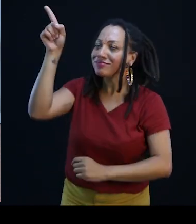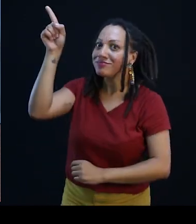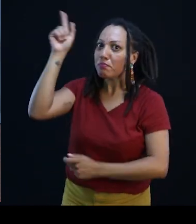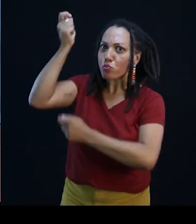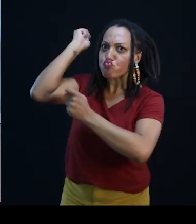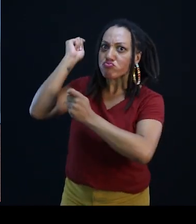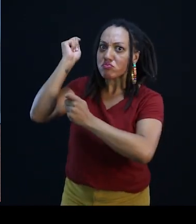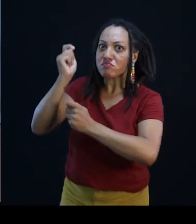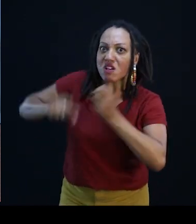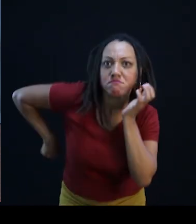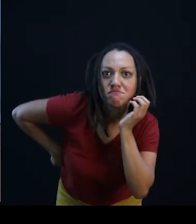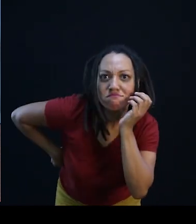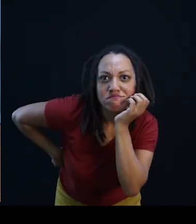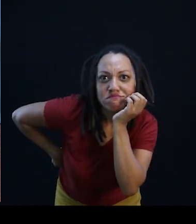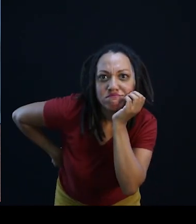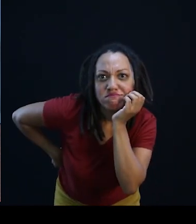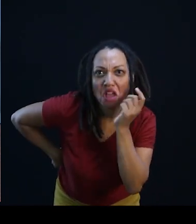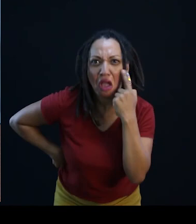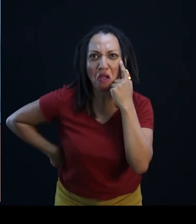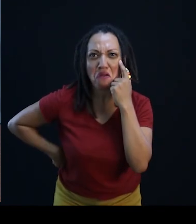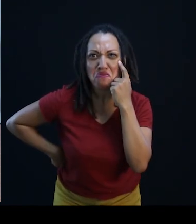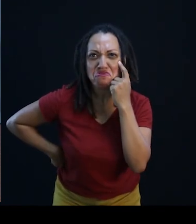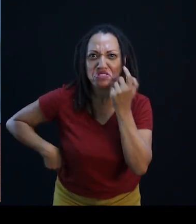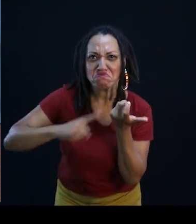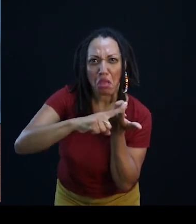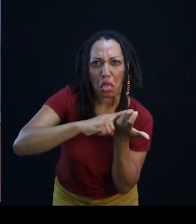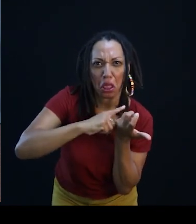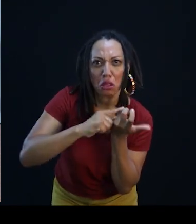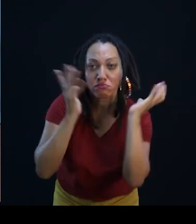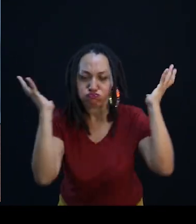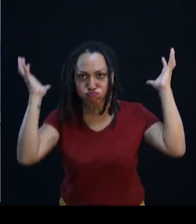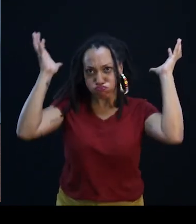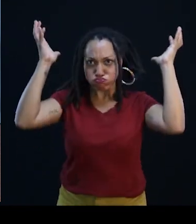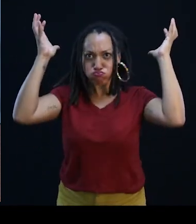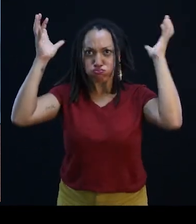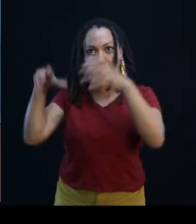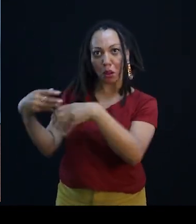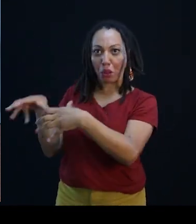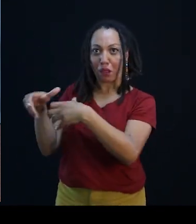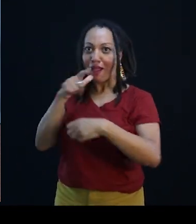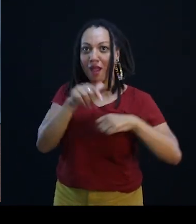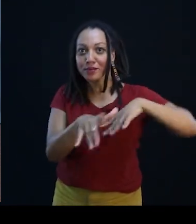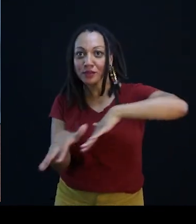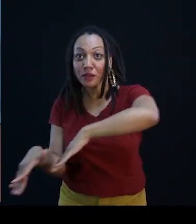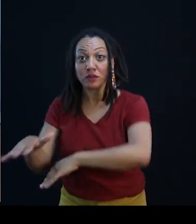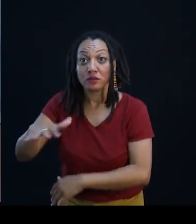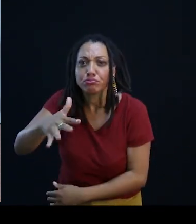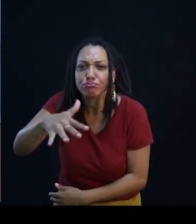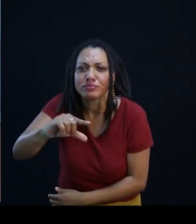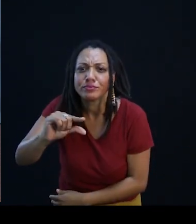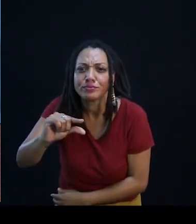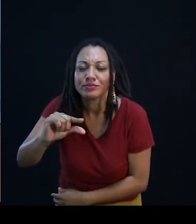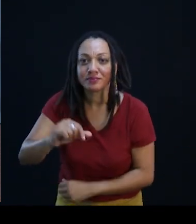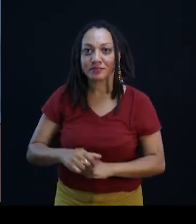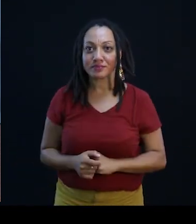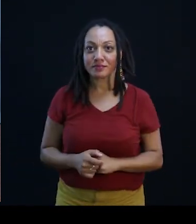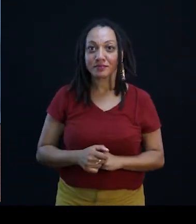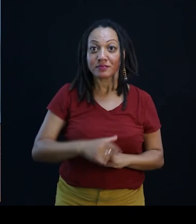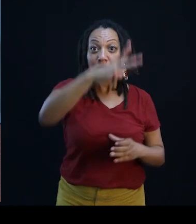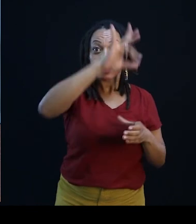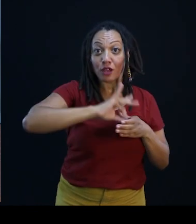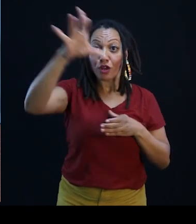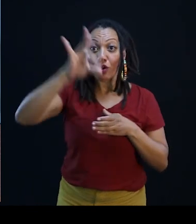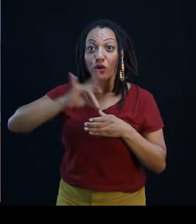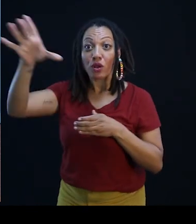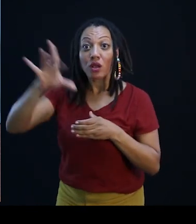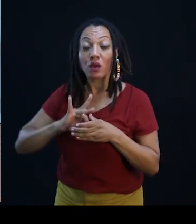vem nascendo ali. Eu vi uma velhinha assim, com a trouxa desse tamanho e a água pequenininha. Depois de